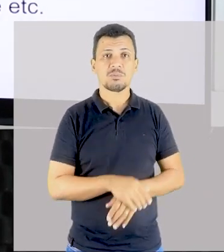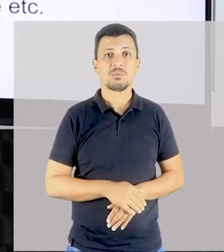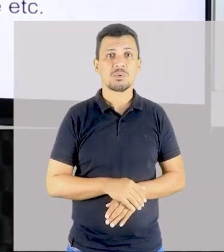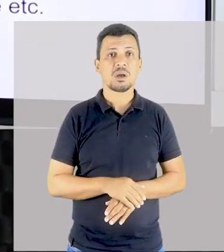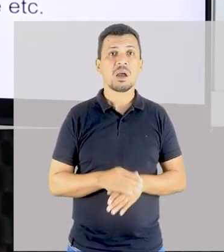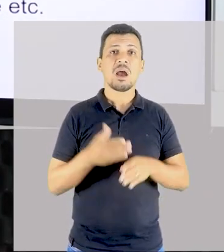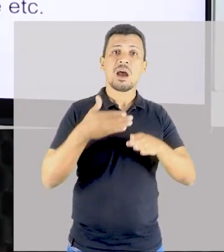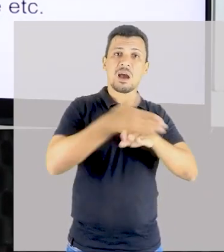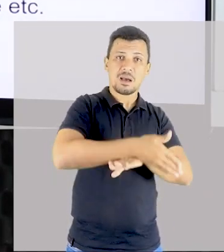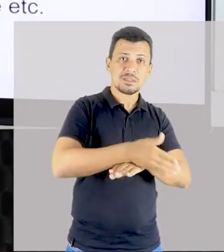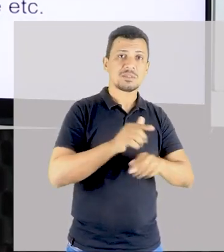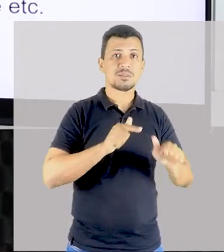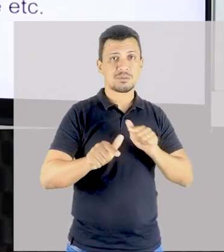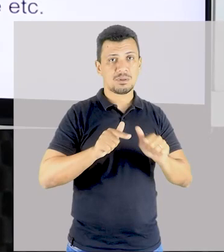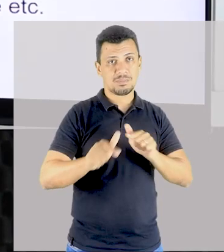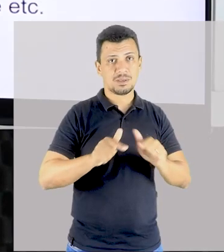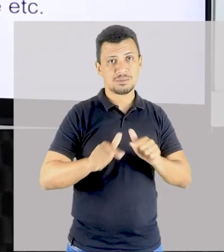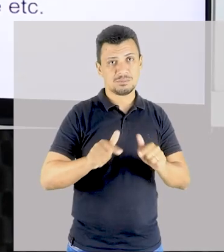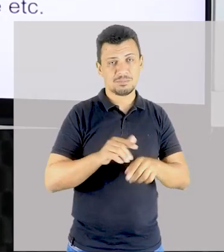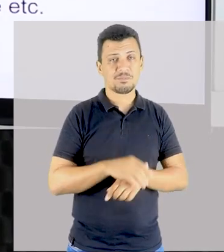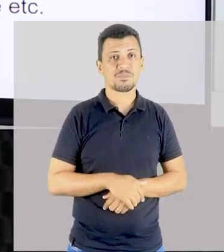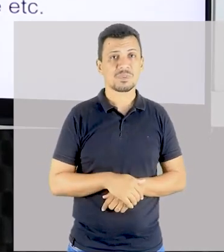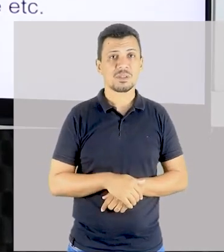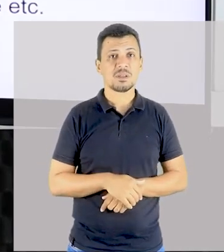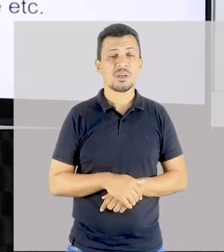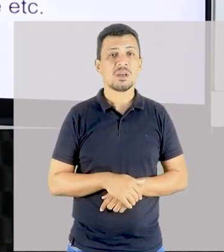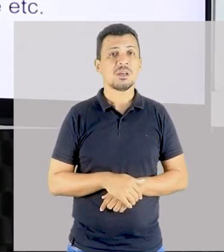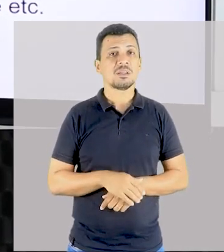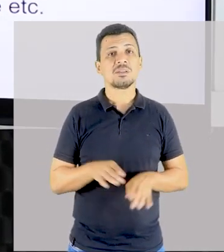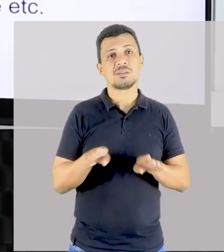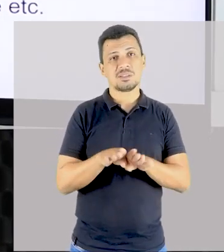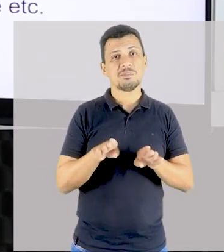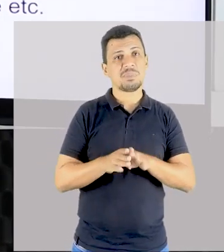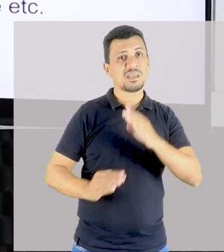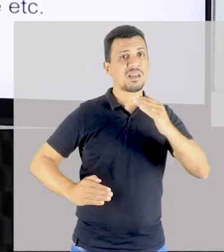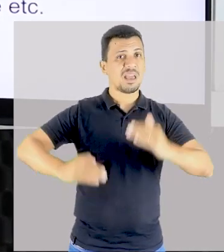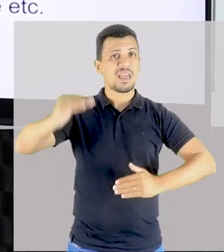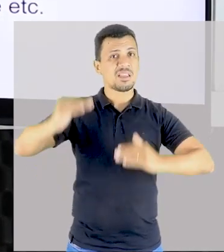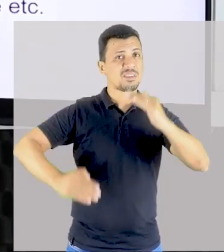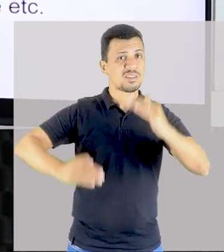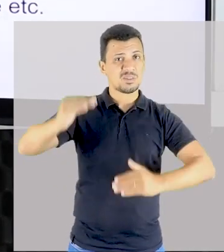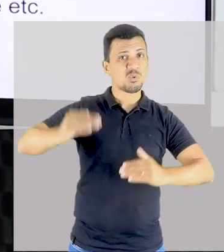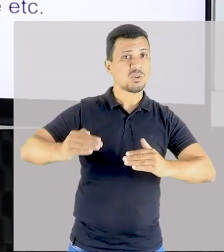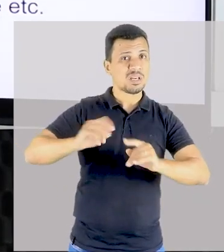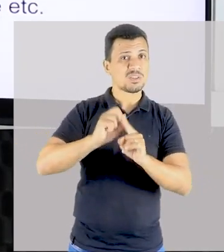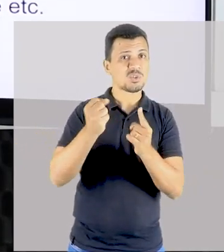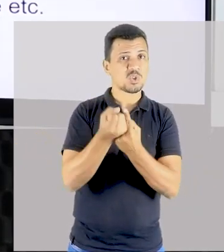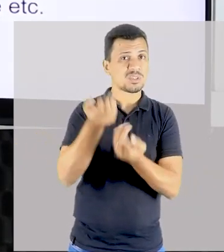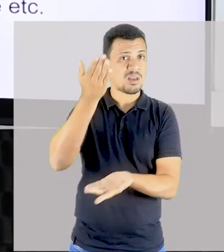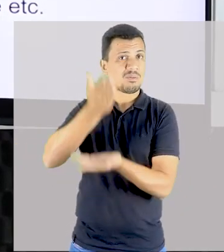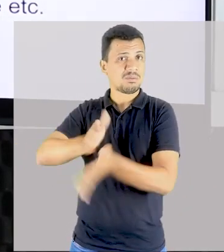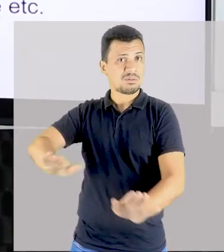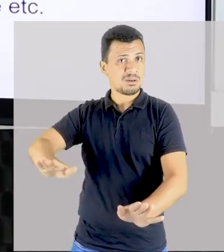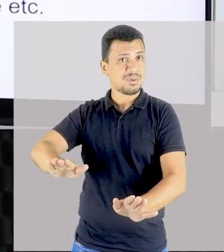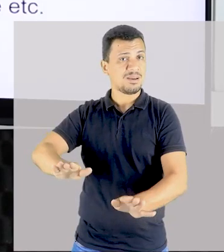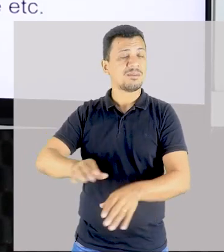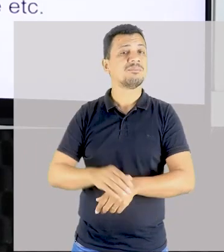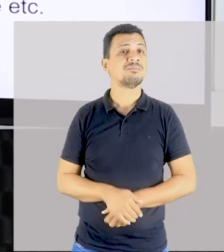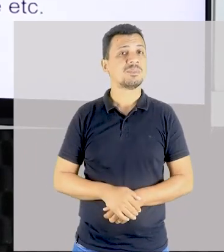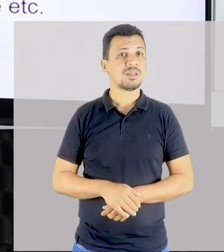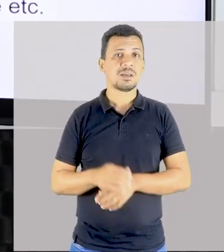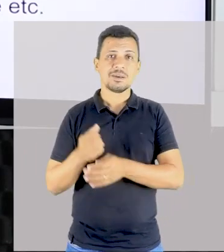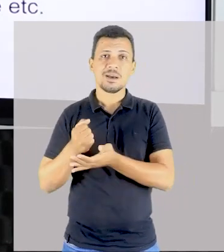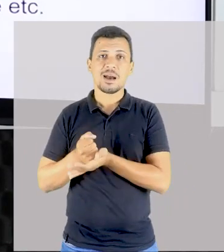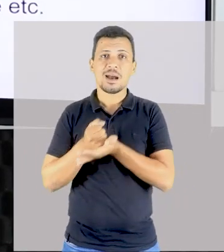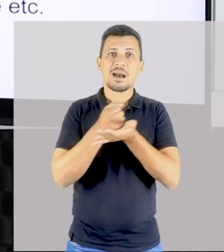acesso ao trabalho combate a desigualdade social e etc Então olha só o assistencialismo é